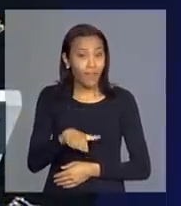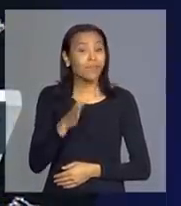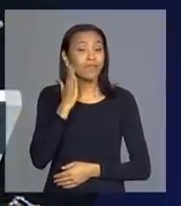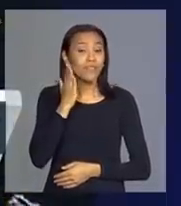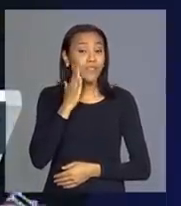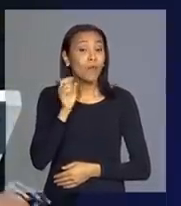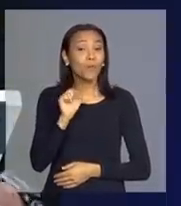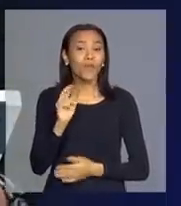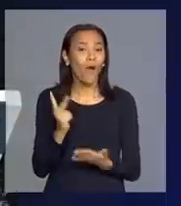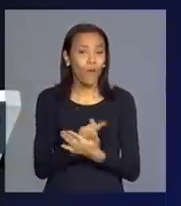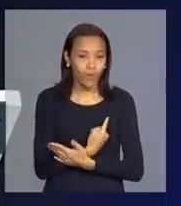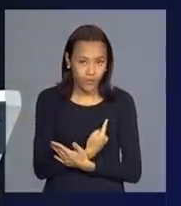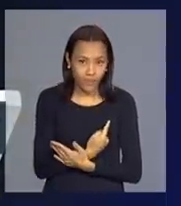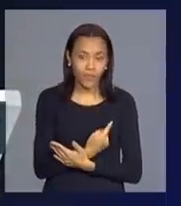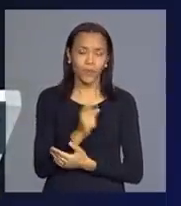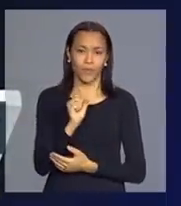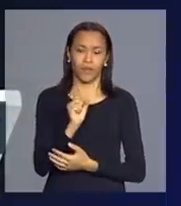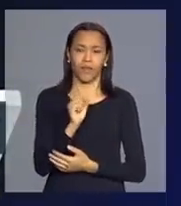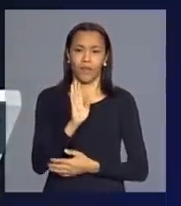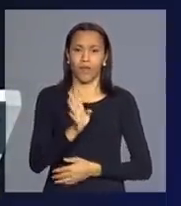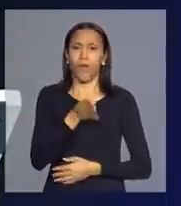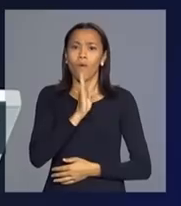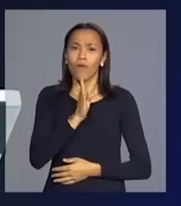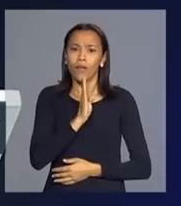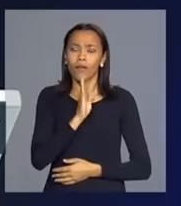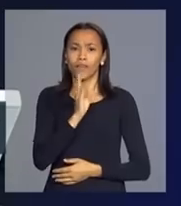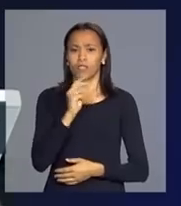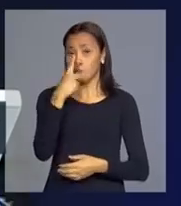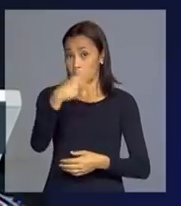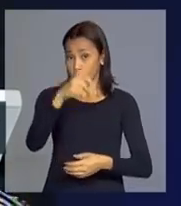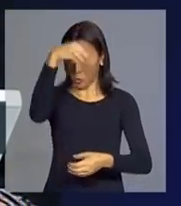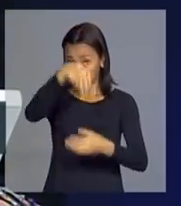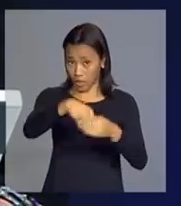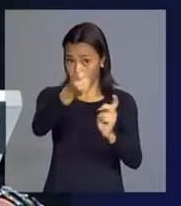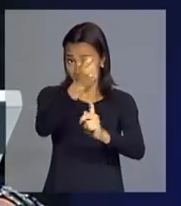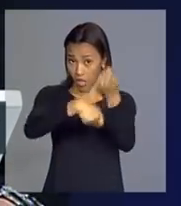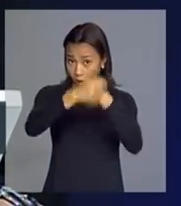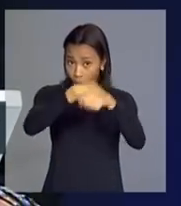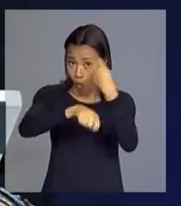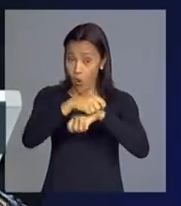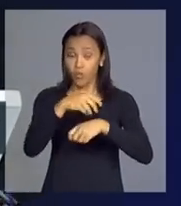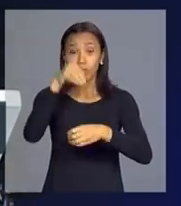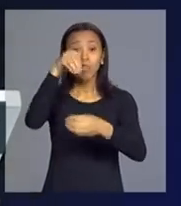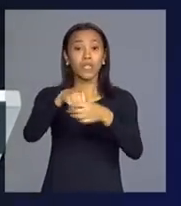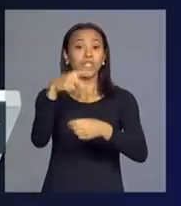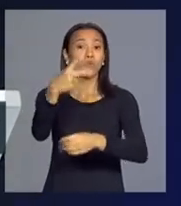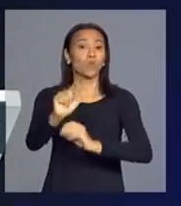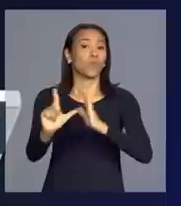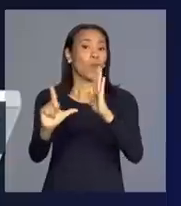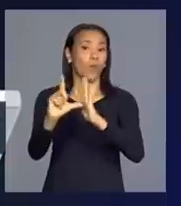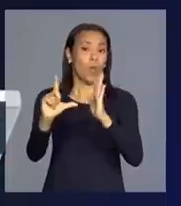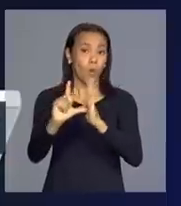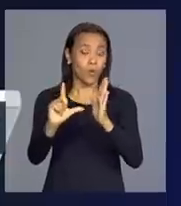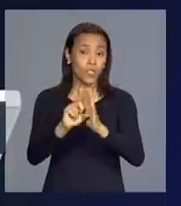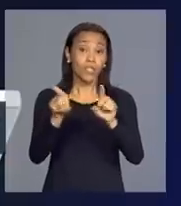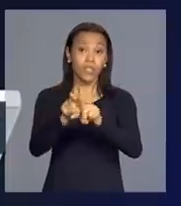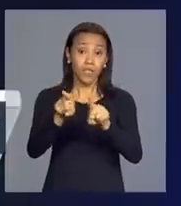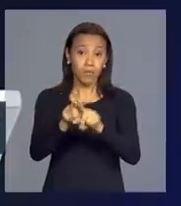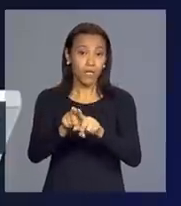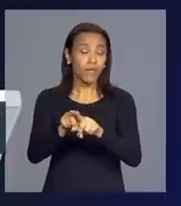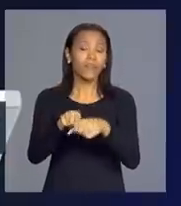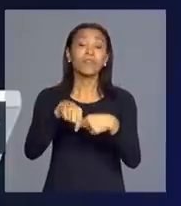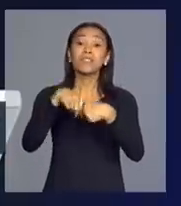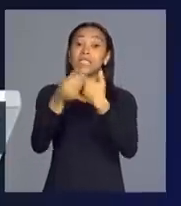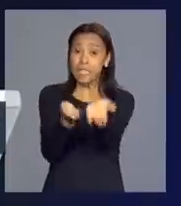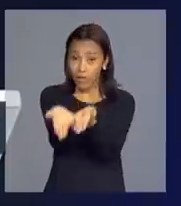perto. Conhecem do ambiente dos seus negócios, do balcão das suas lojas, da prestação de serviços